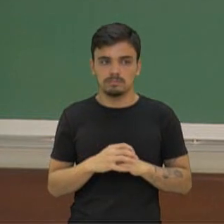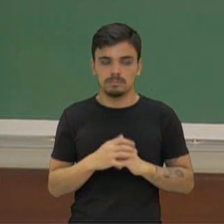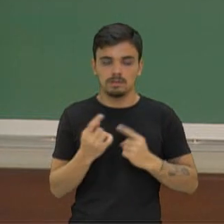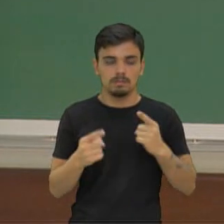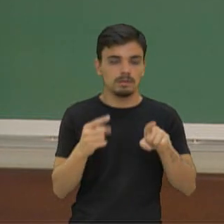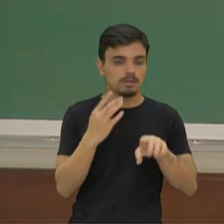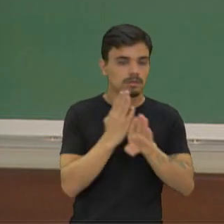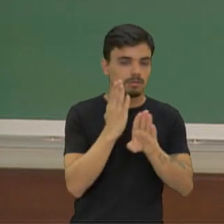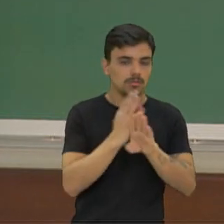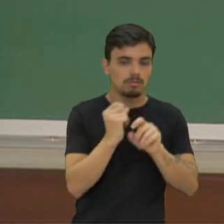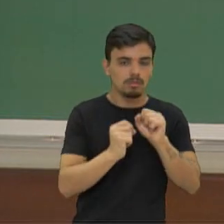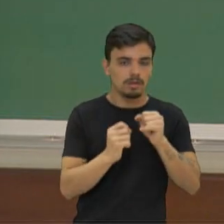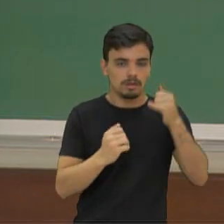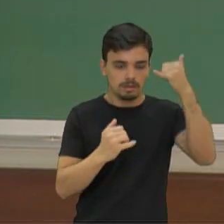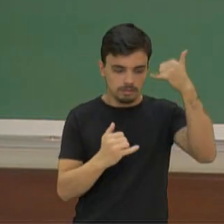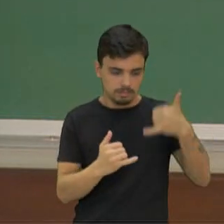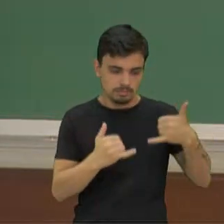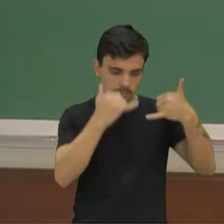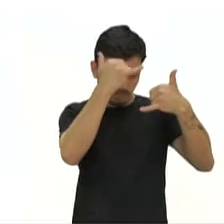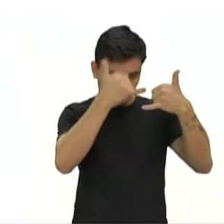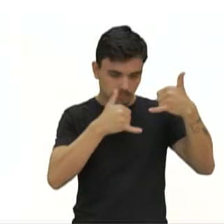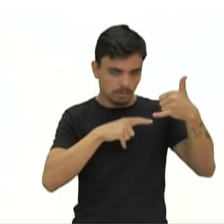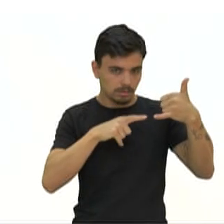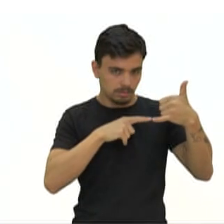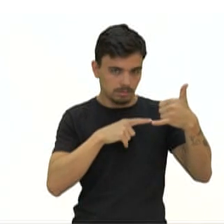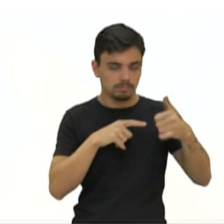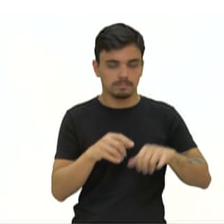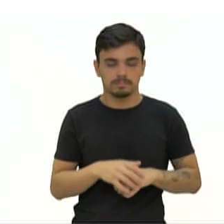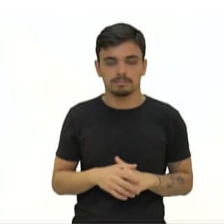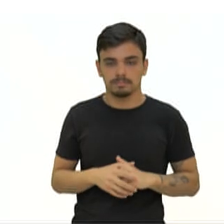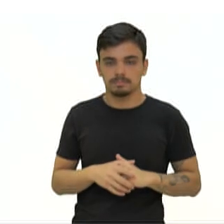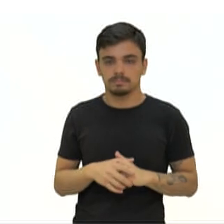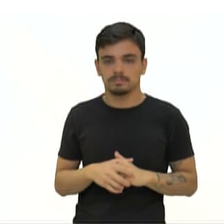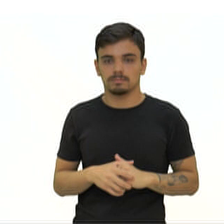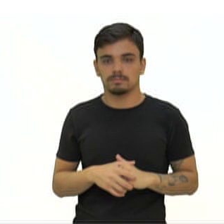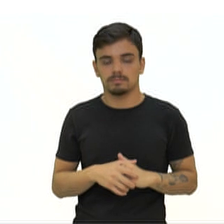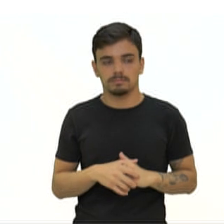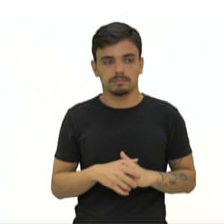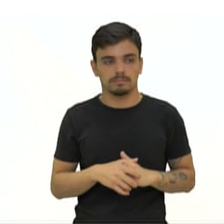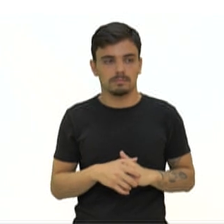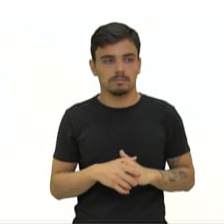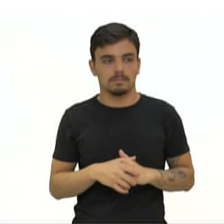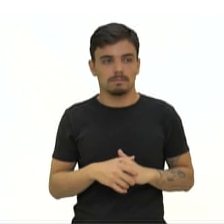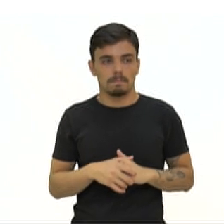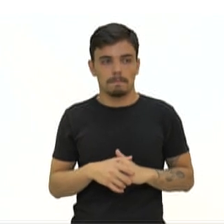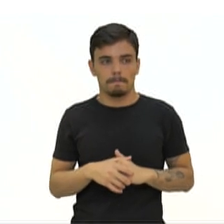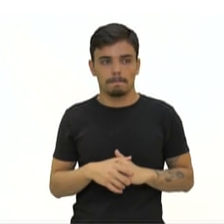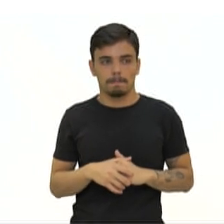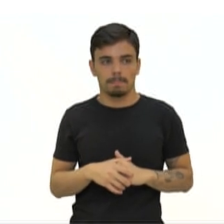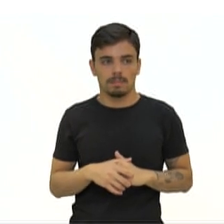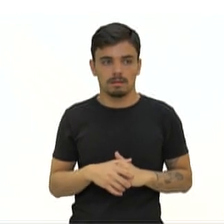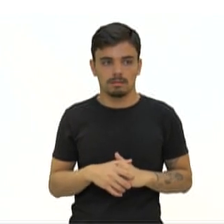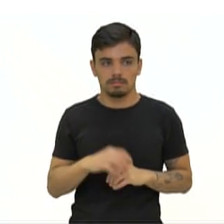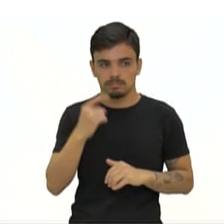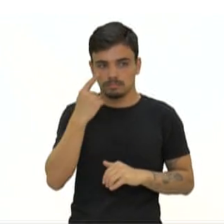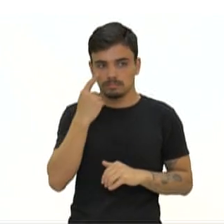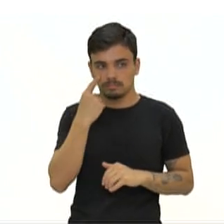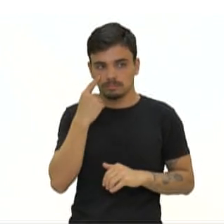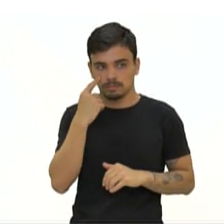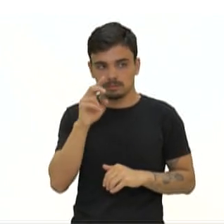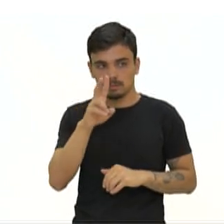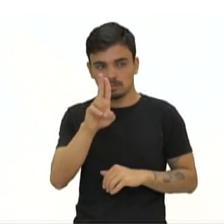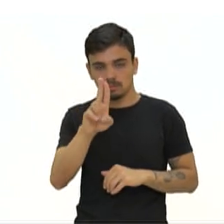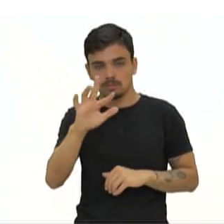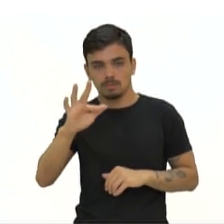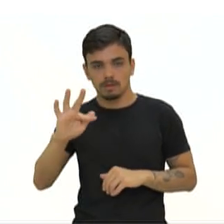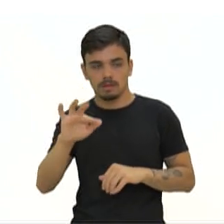corrente que passa aqui, né? Vamos lá. A resistência equivalente, o F,